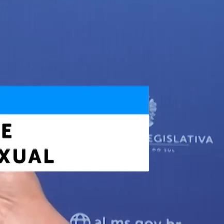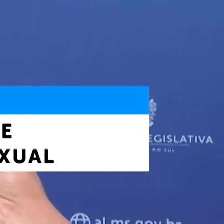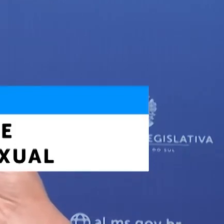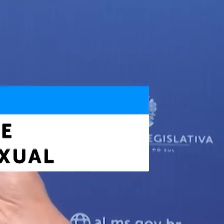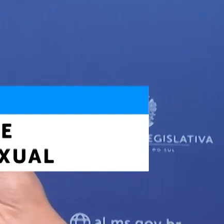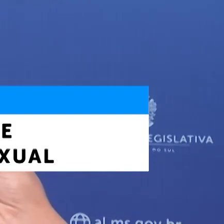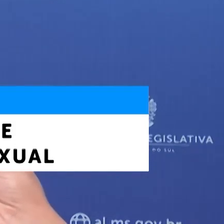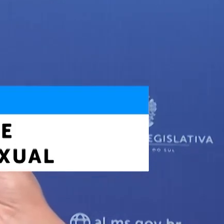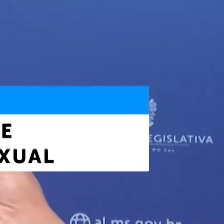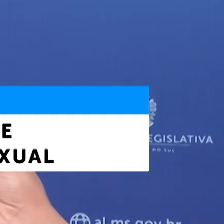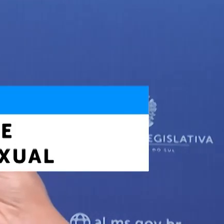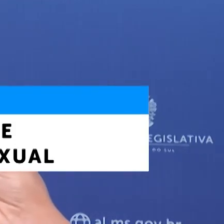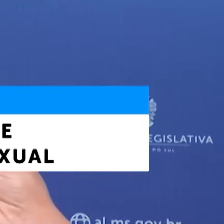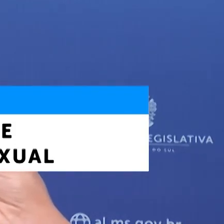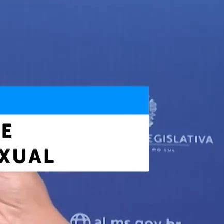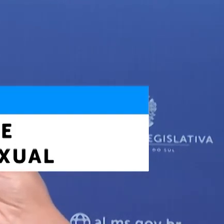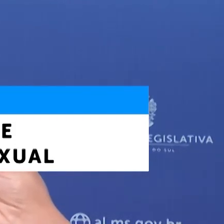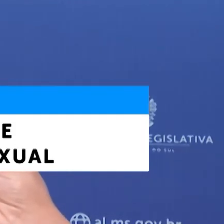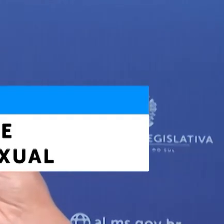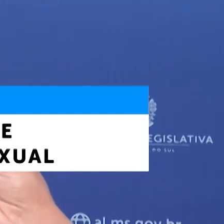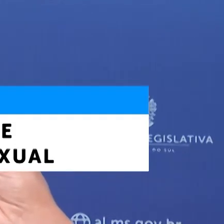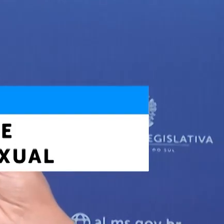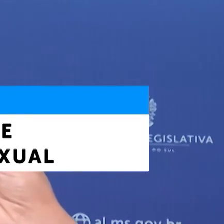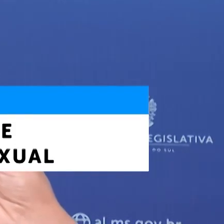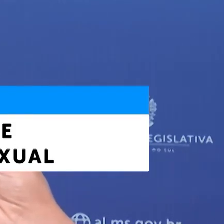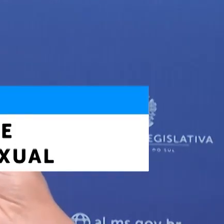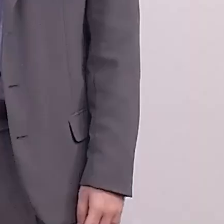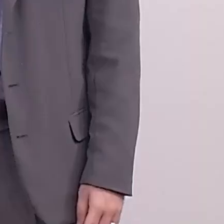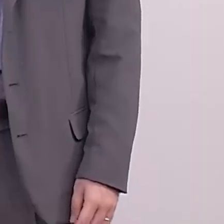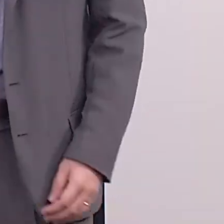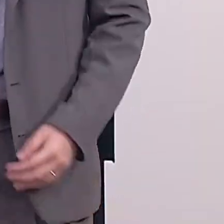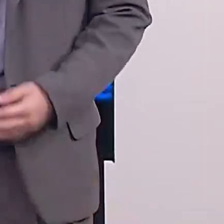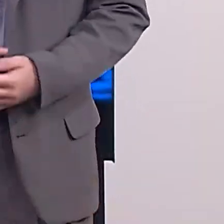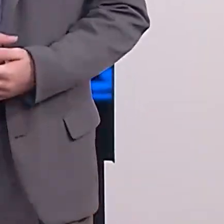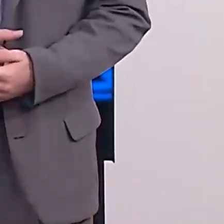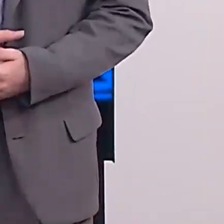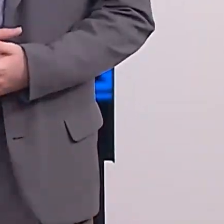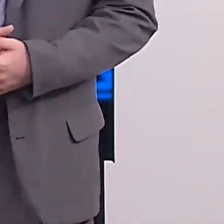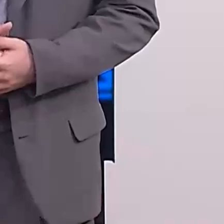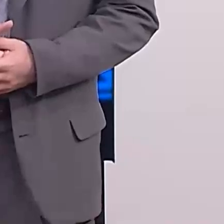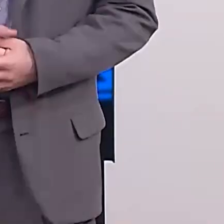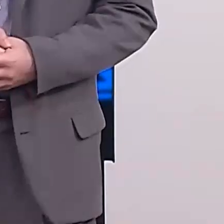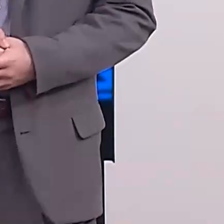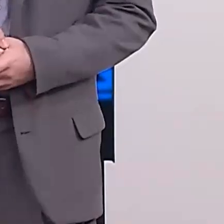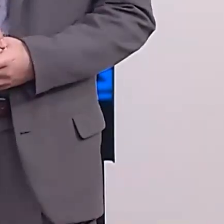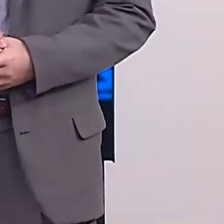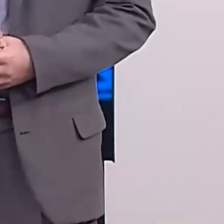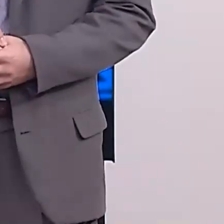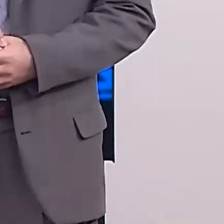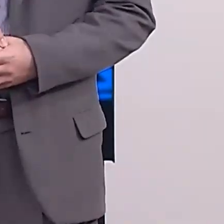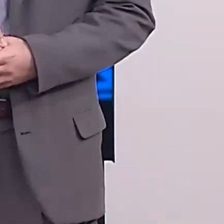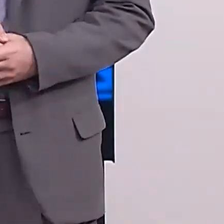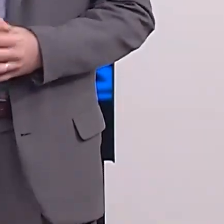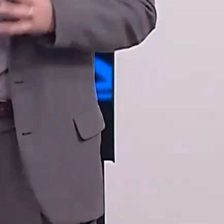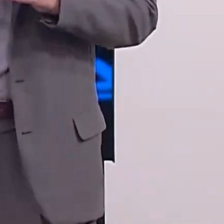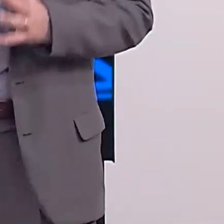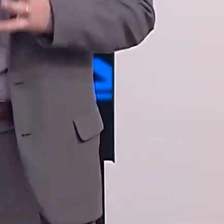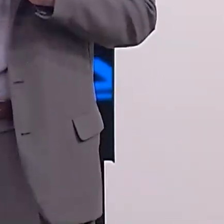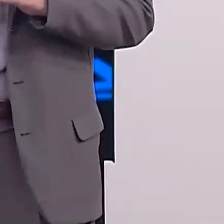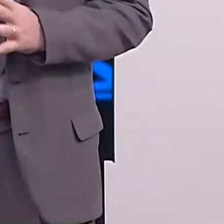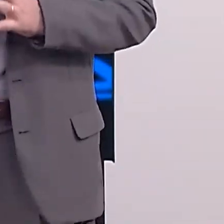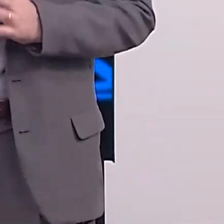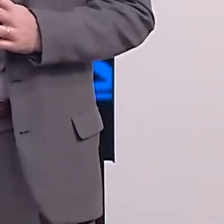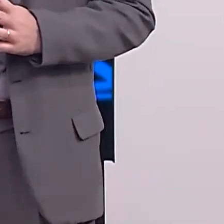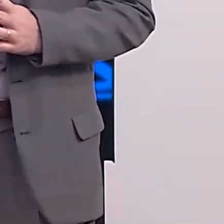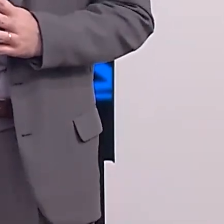mundo. Então é um problema nosso. Então temos que denunciar, sim. A comissão temporária, formada por deputados estaduais para